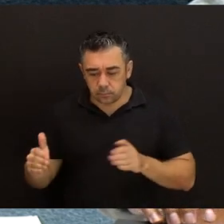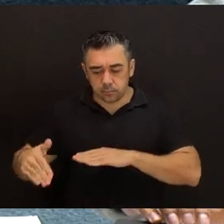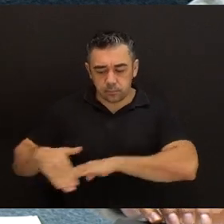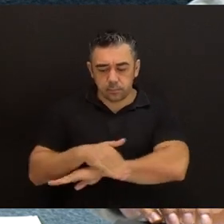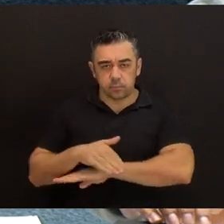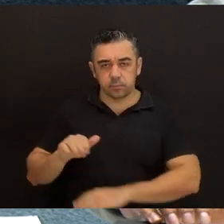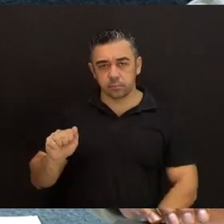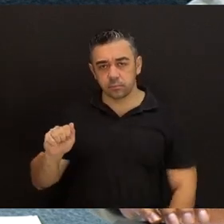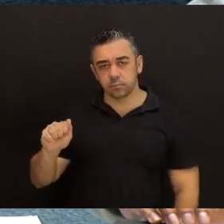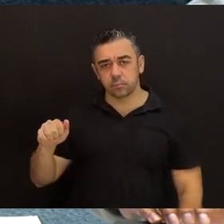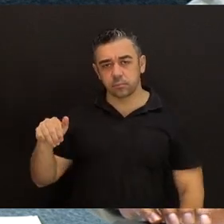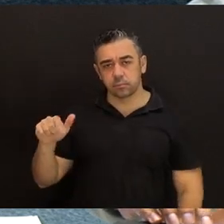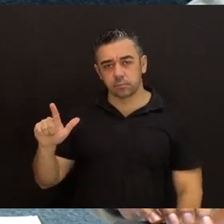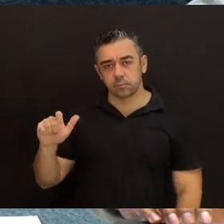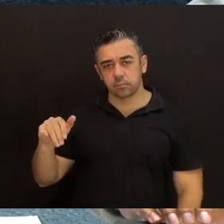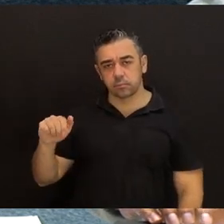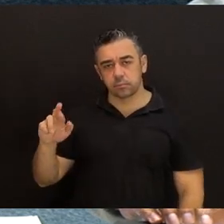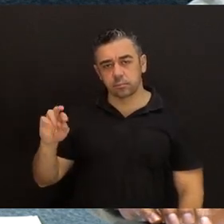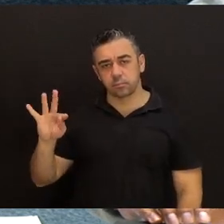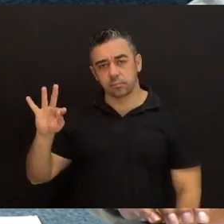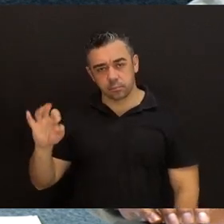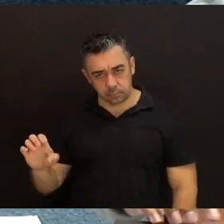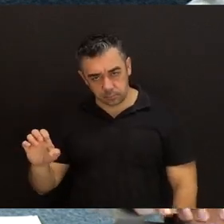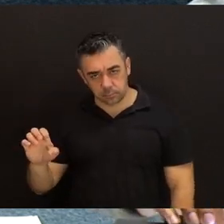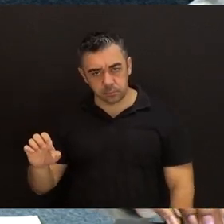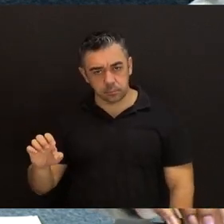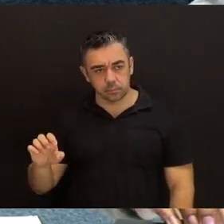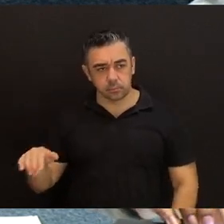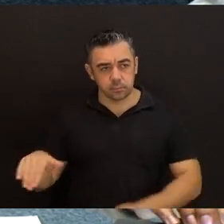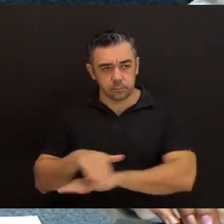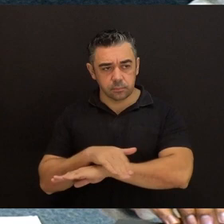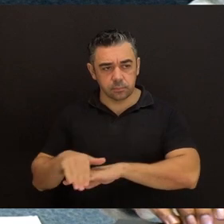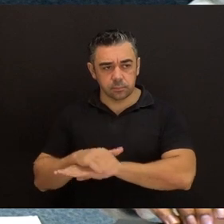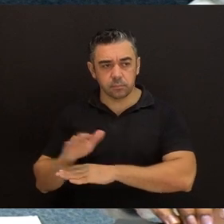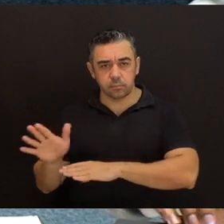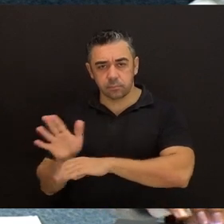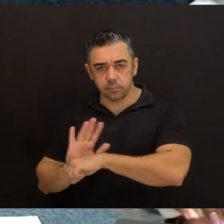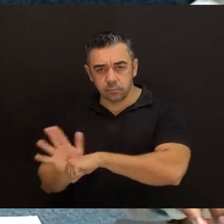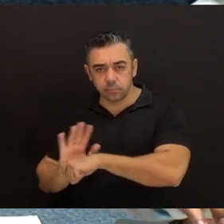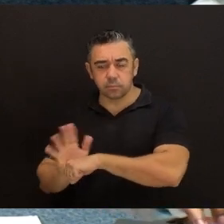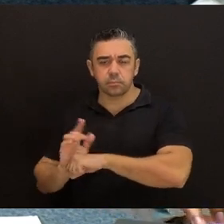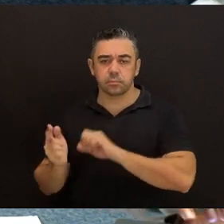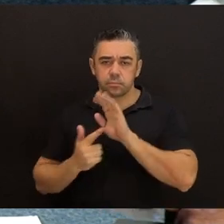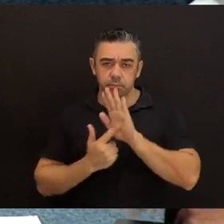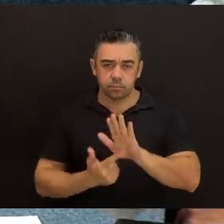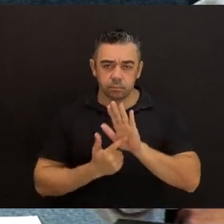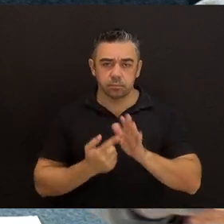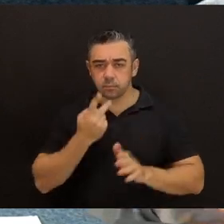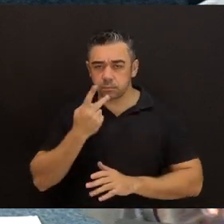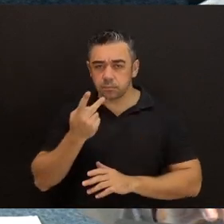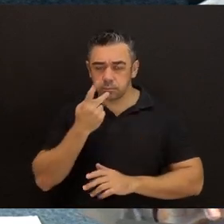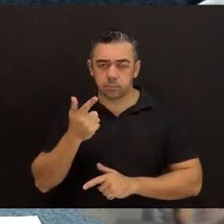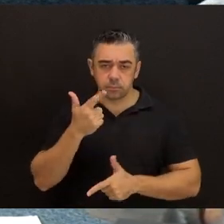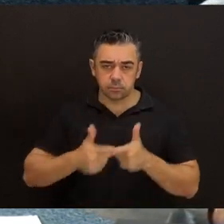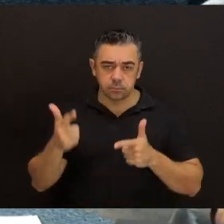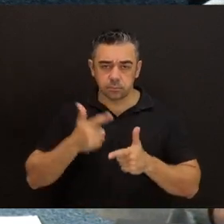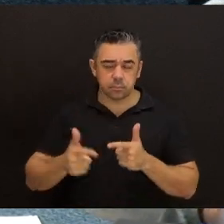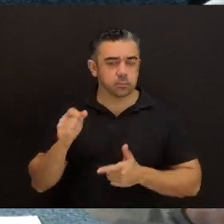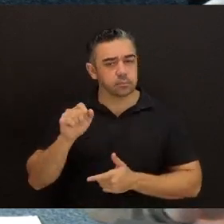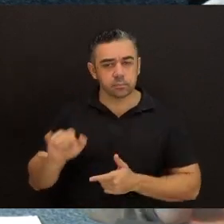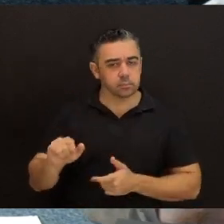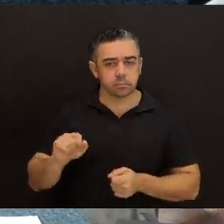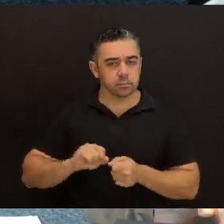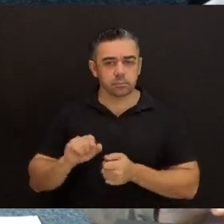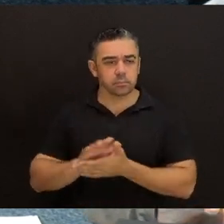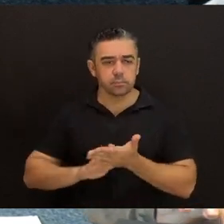porque não é não adianta Só e fazer vídeo gravar e dizer da desgraça se não tiver uma ação